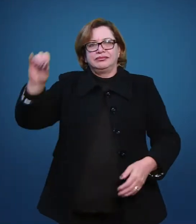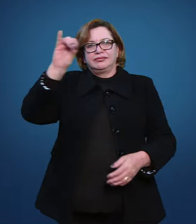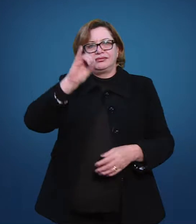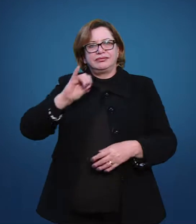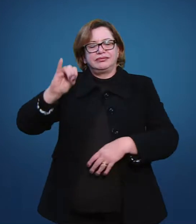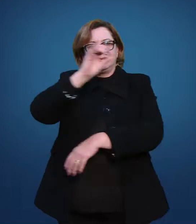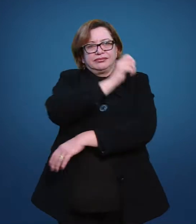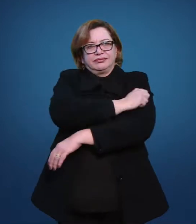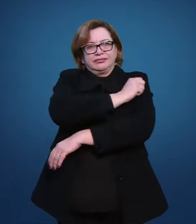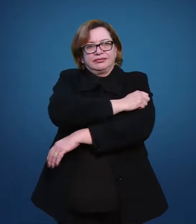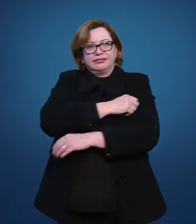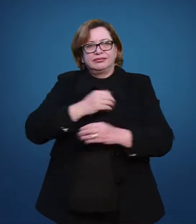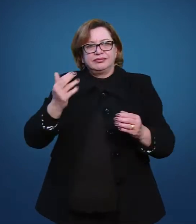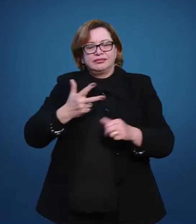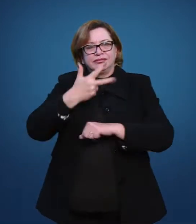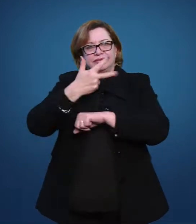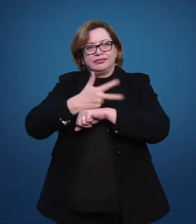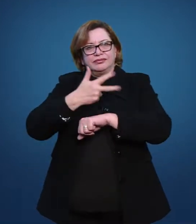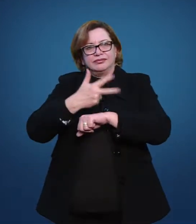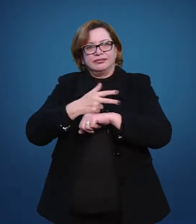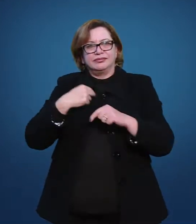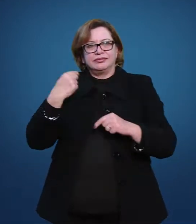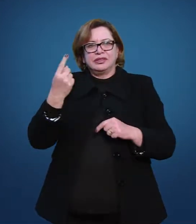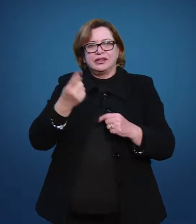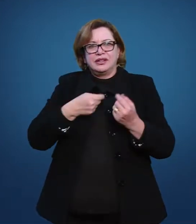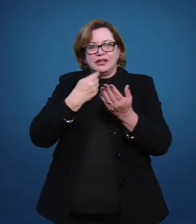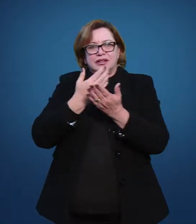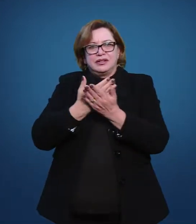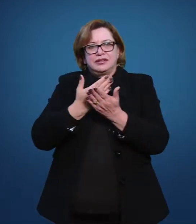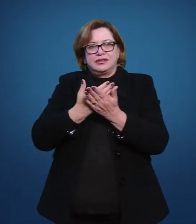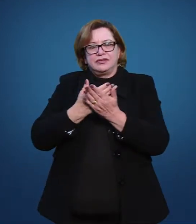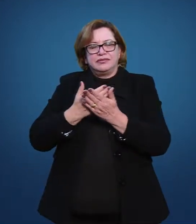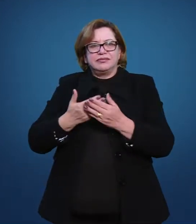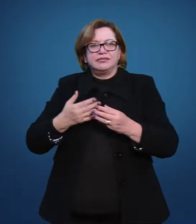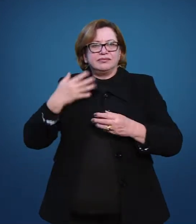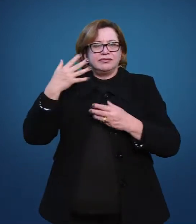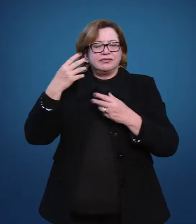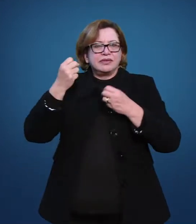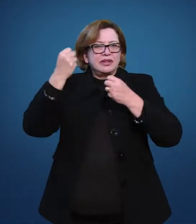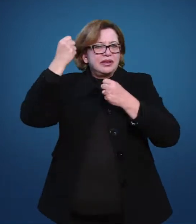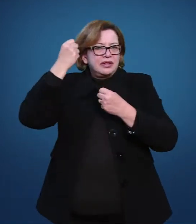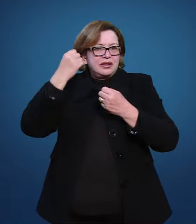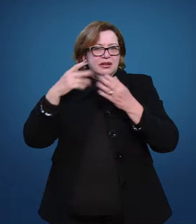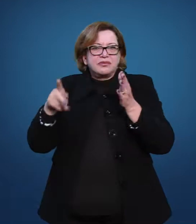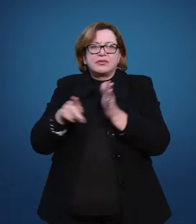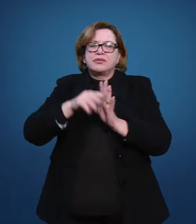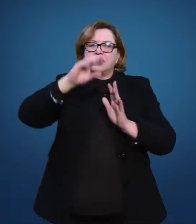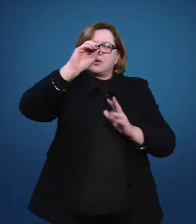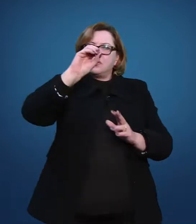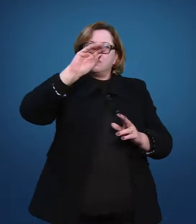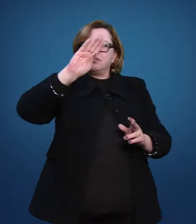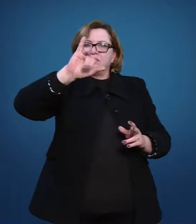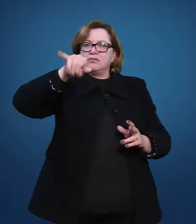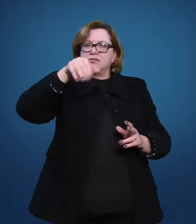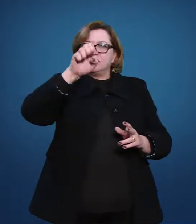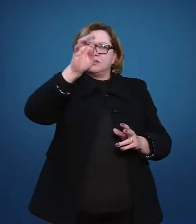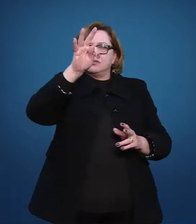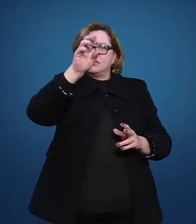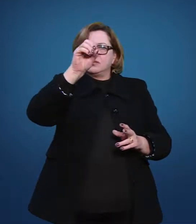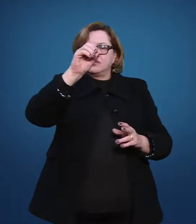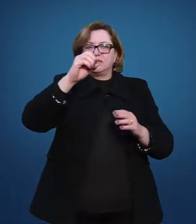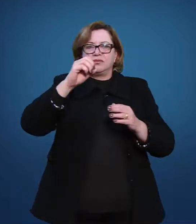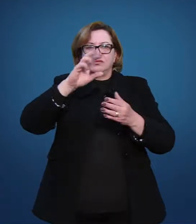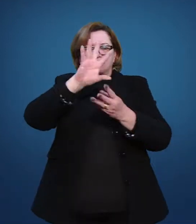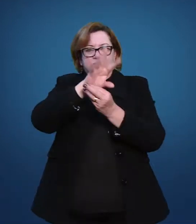Olá, alunos! Nesse vídeo, nós iremos estudar sobre os discursos relacionados ao objeto artístico. Existe